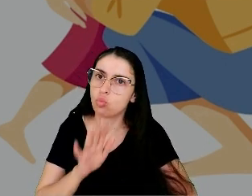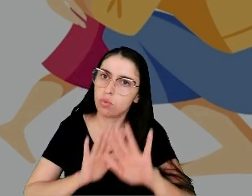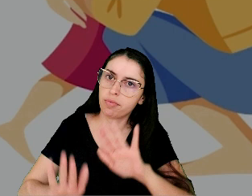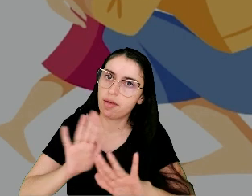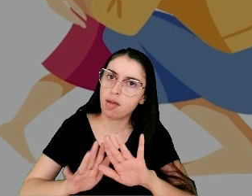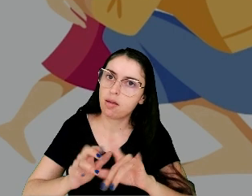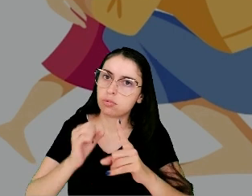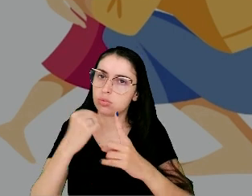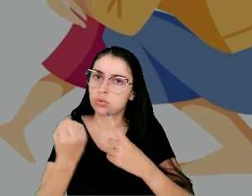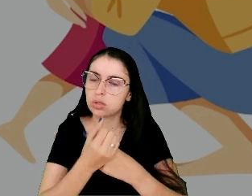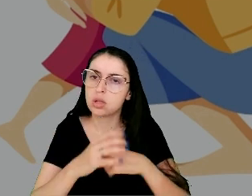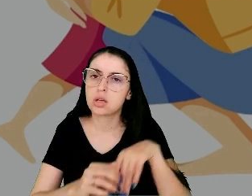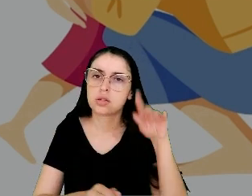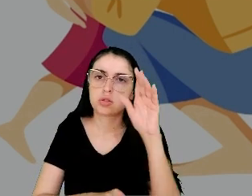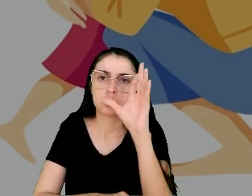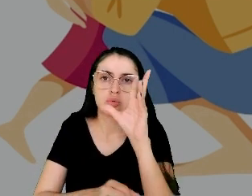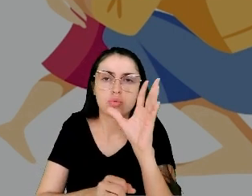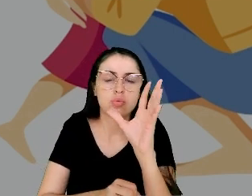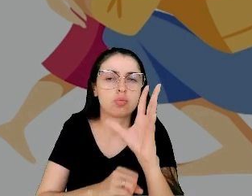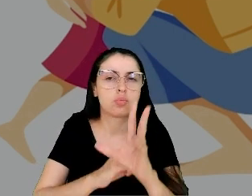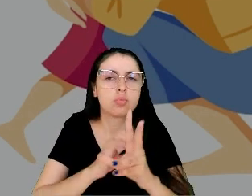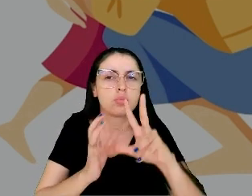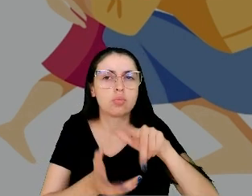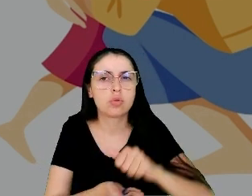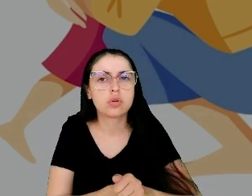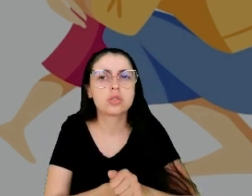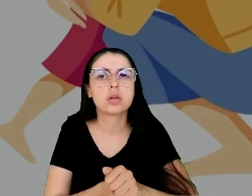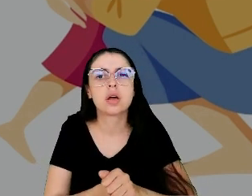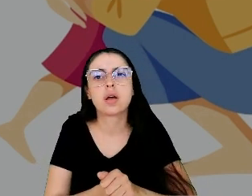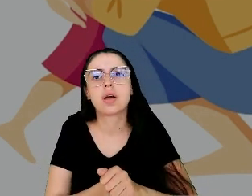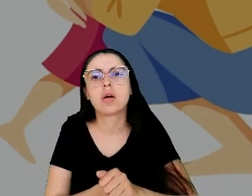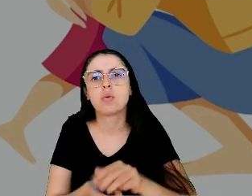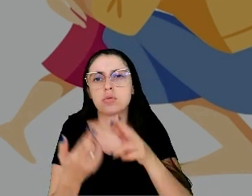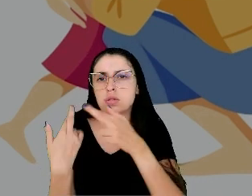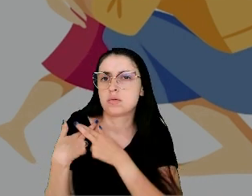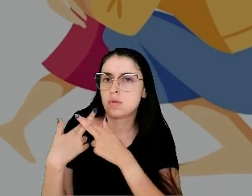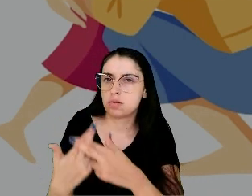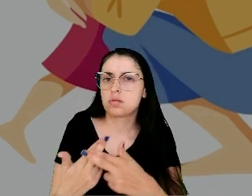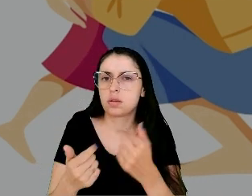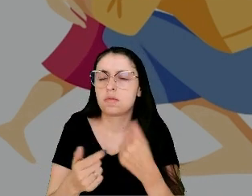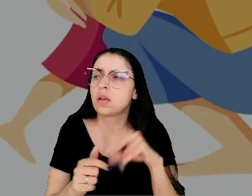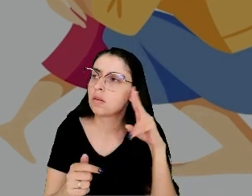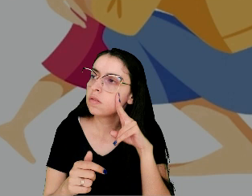sociedade mundial, principalmente as governanças, olharem